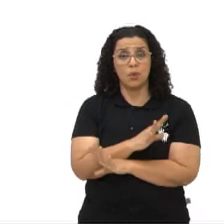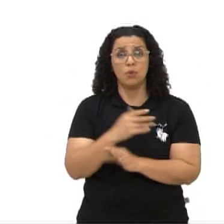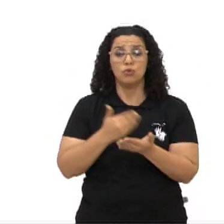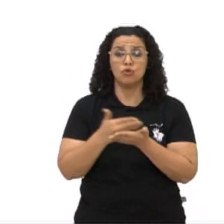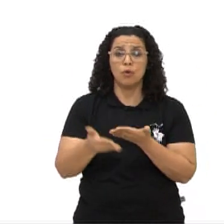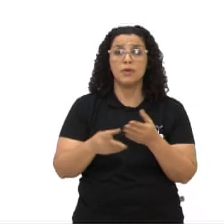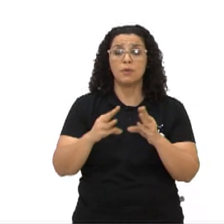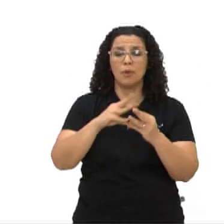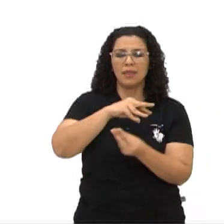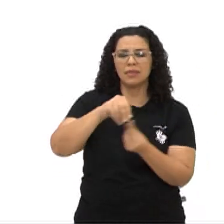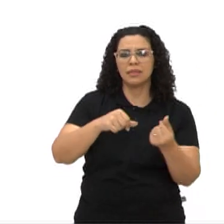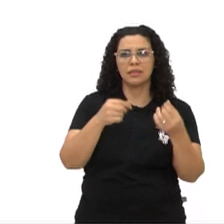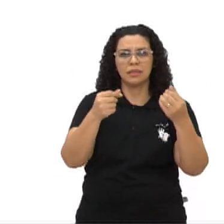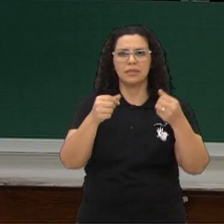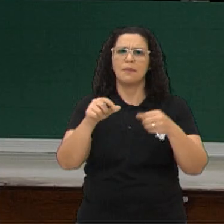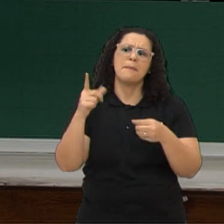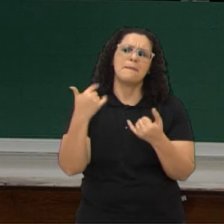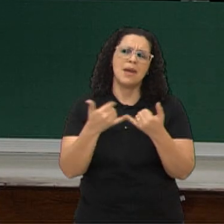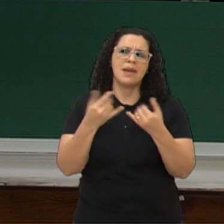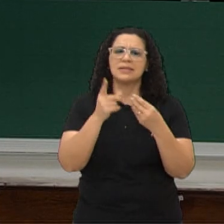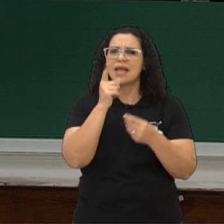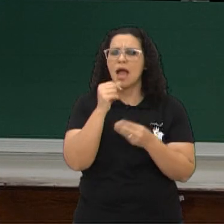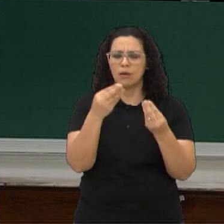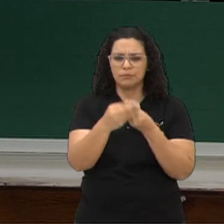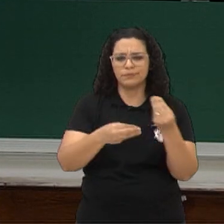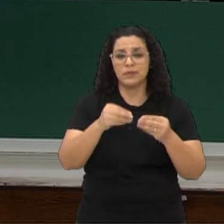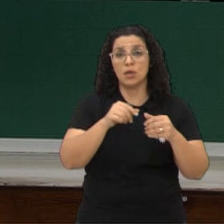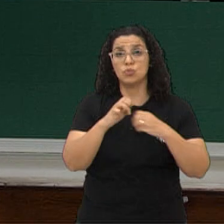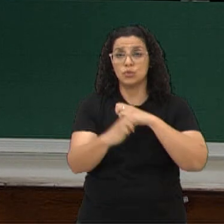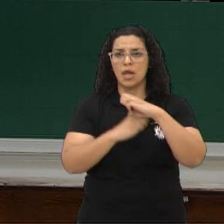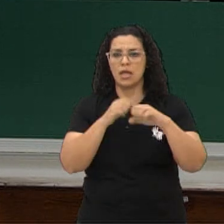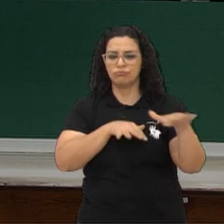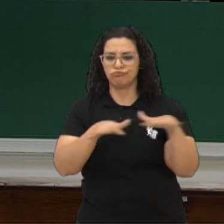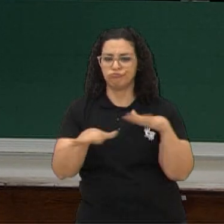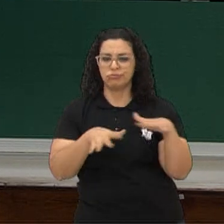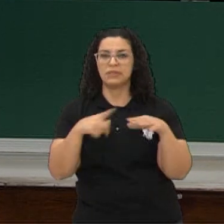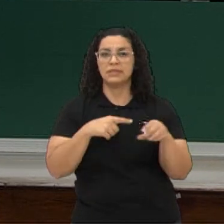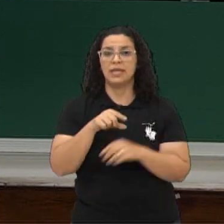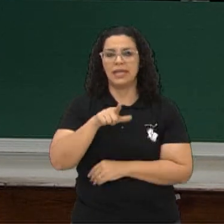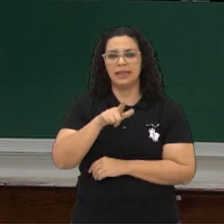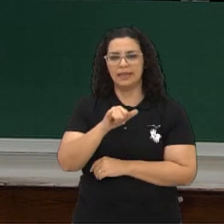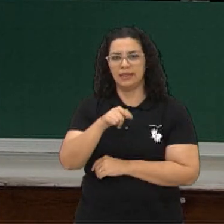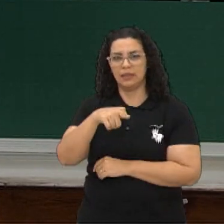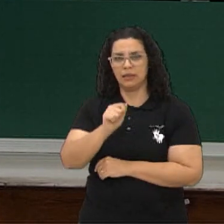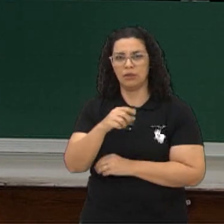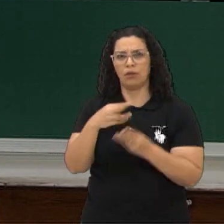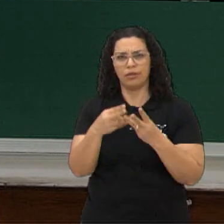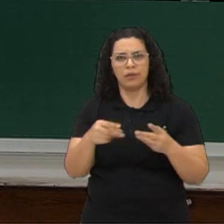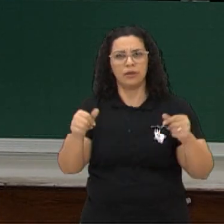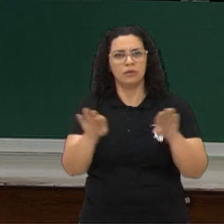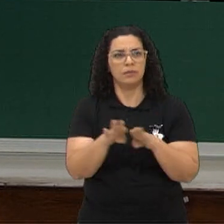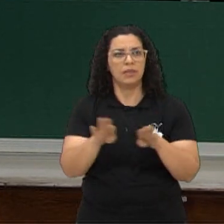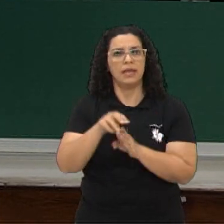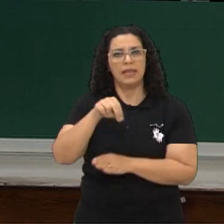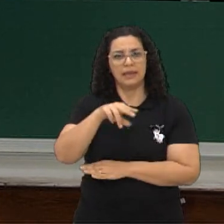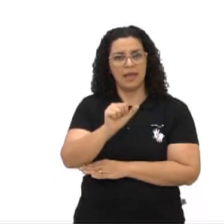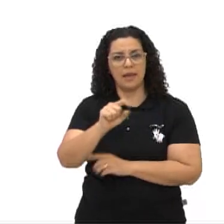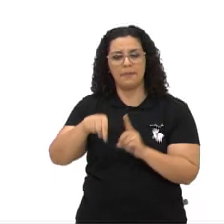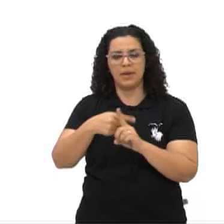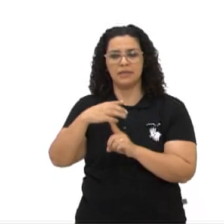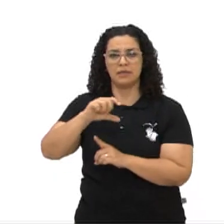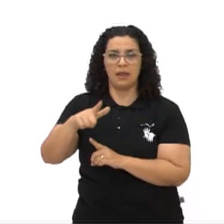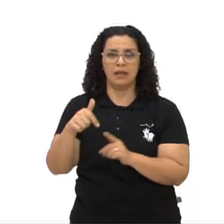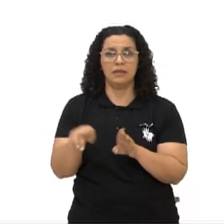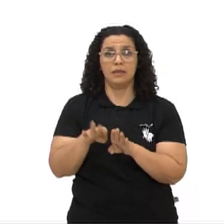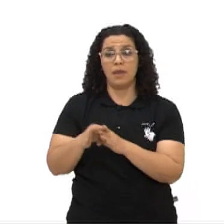fase líquida. Porque a gente precisa que os elétrons tenham mobilidade, então ele tem que estar na fase líquida. Vamos ver o exemplo lá do NaCl.